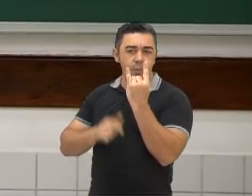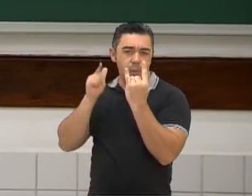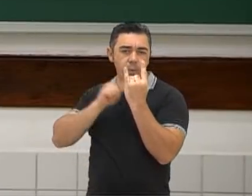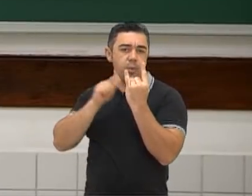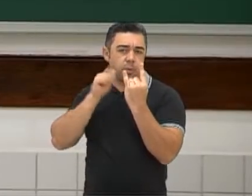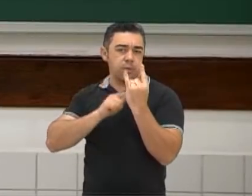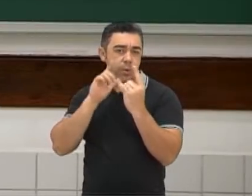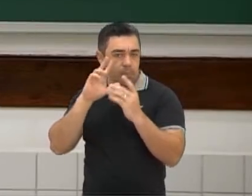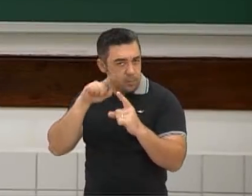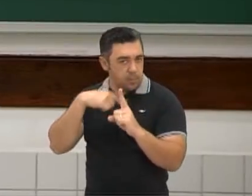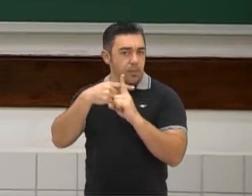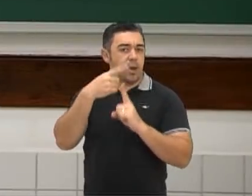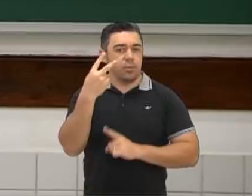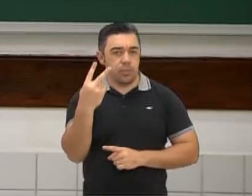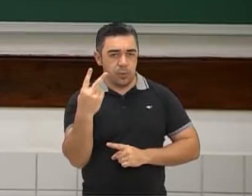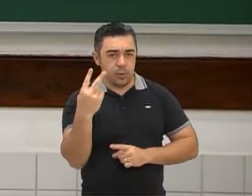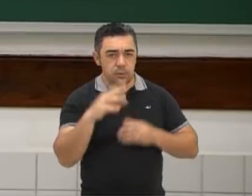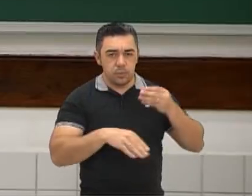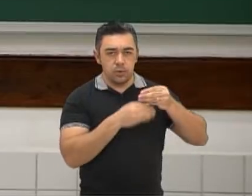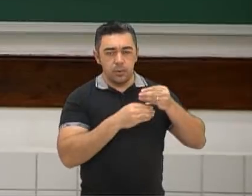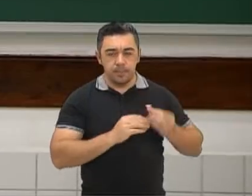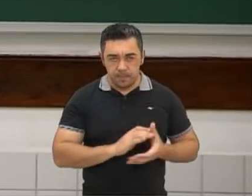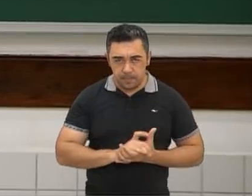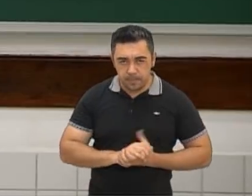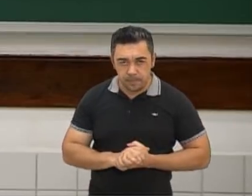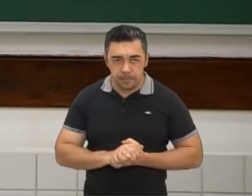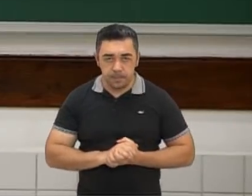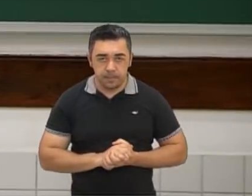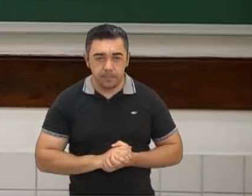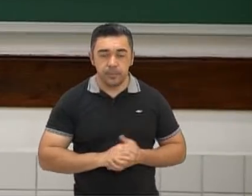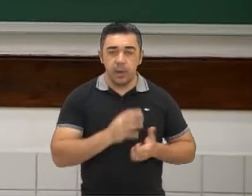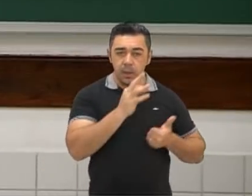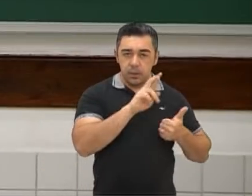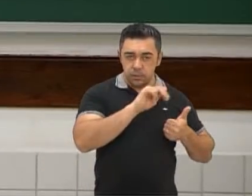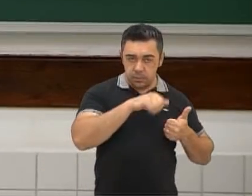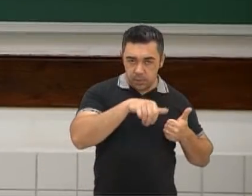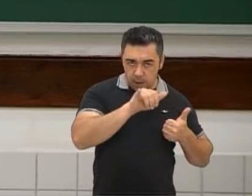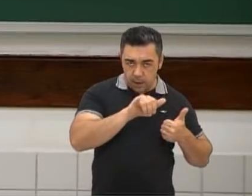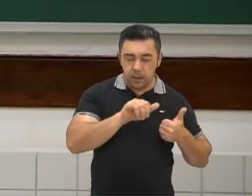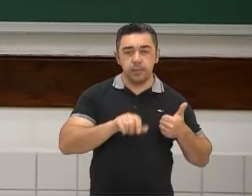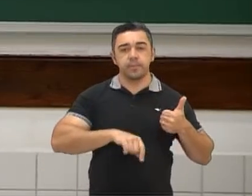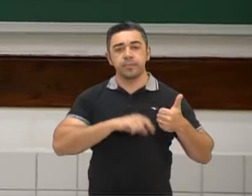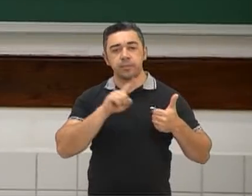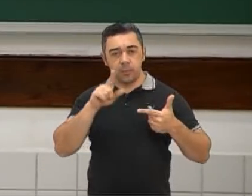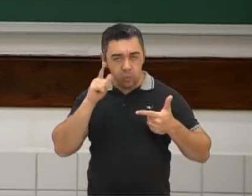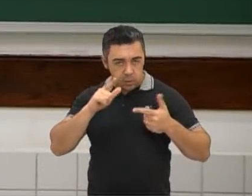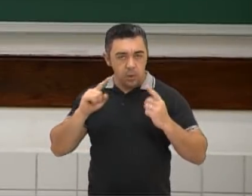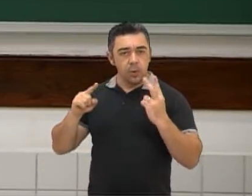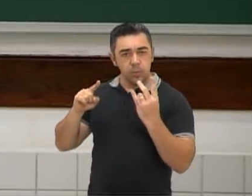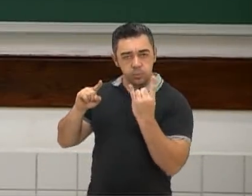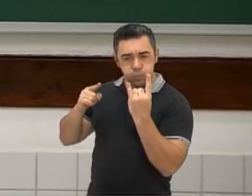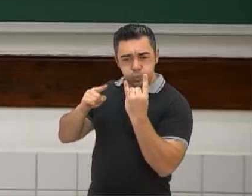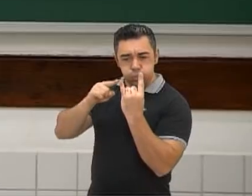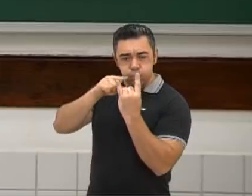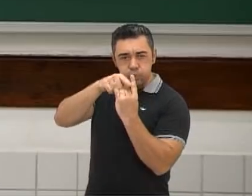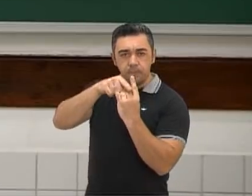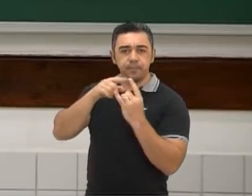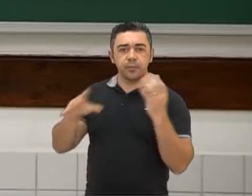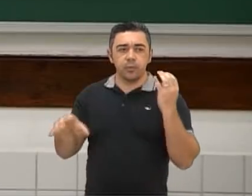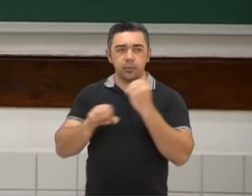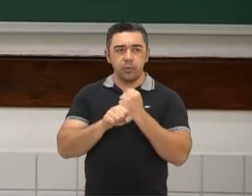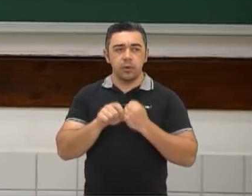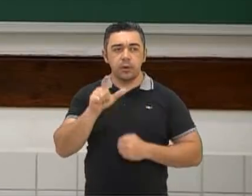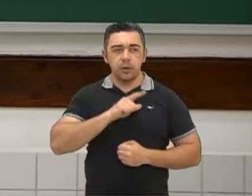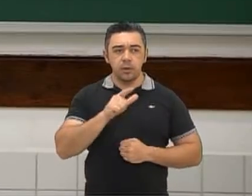conversão, mais 2 pontos. O try mais a conversão cria a pontuação do